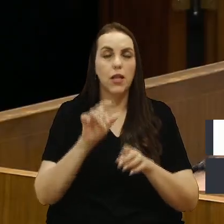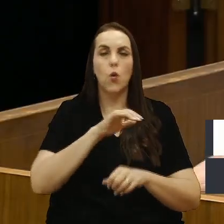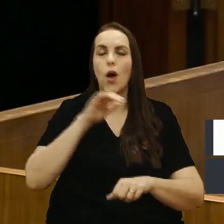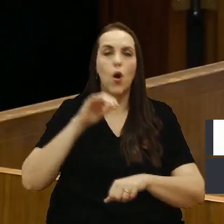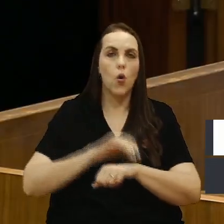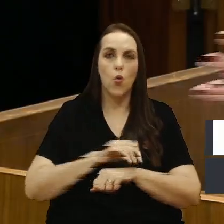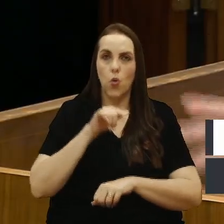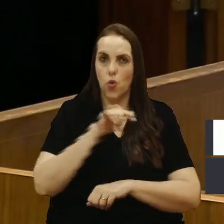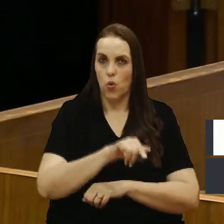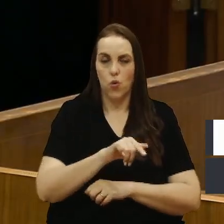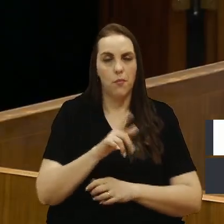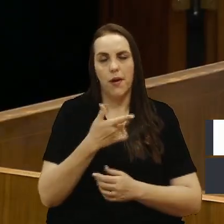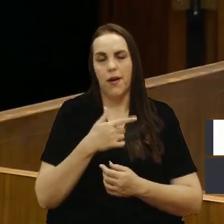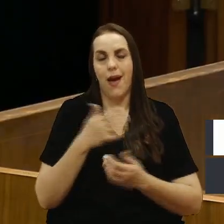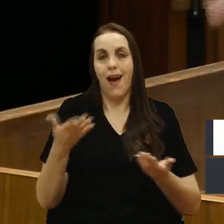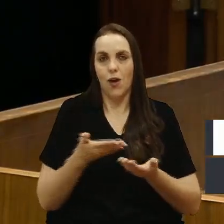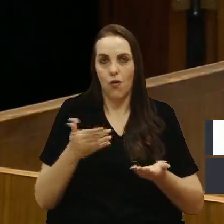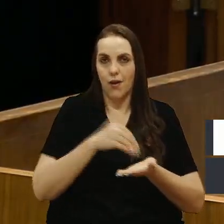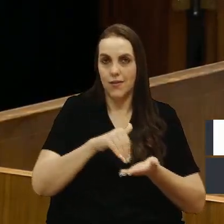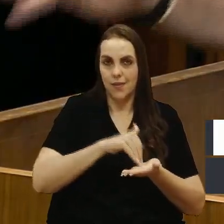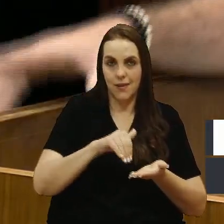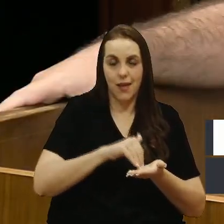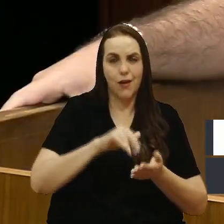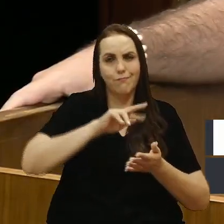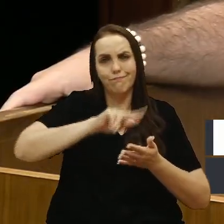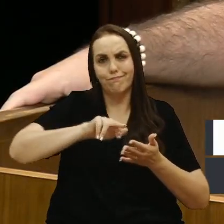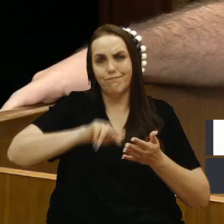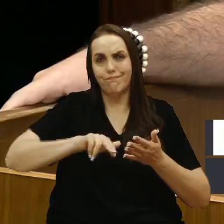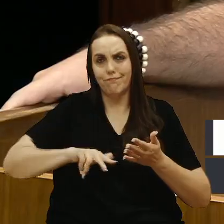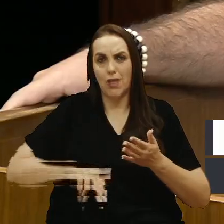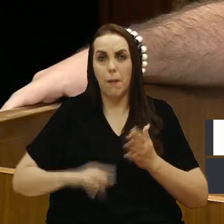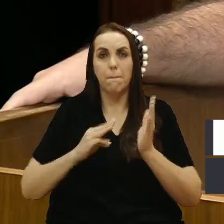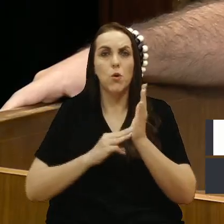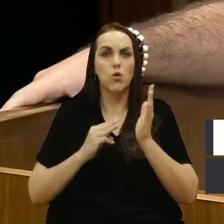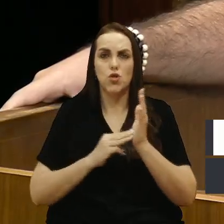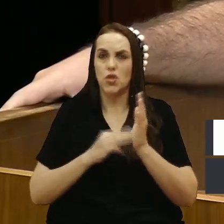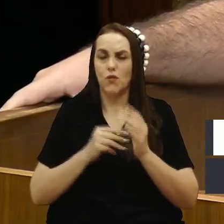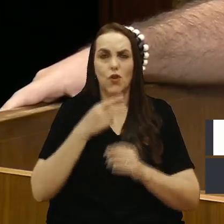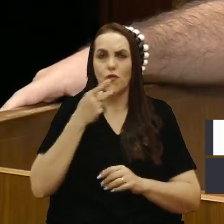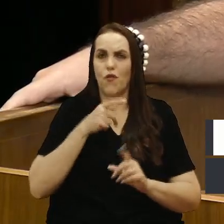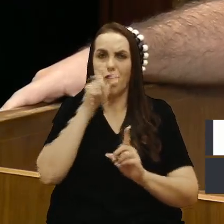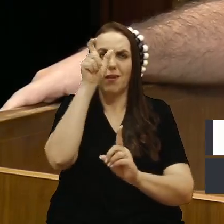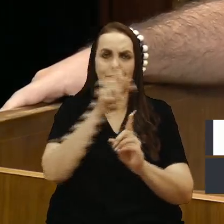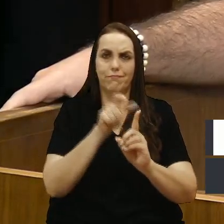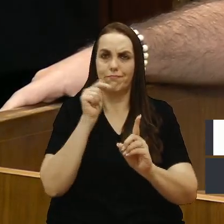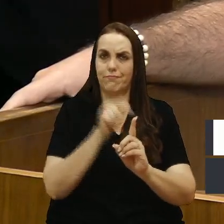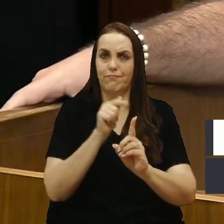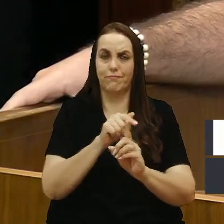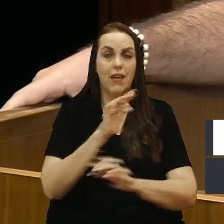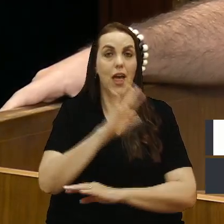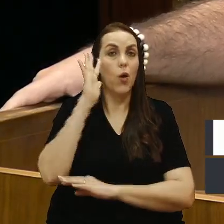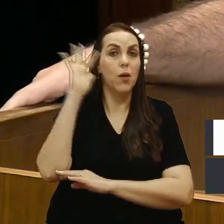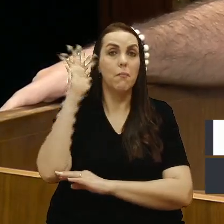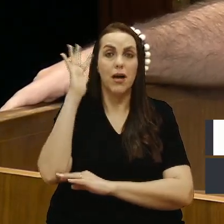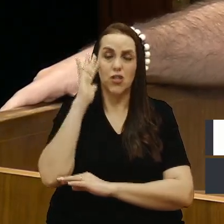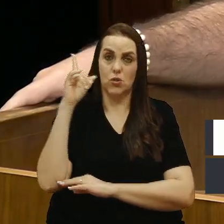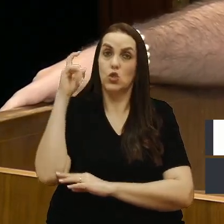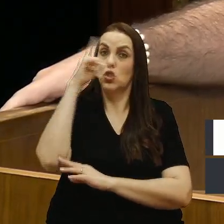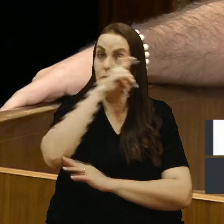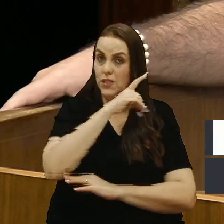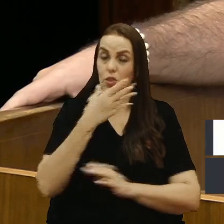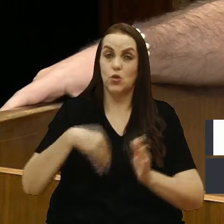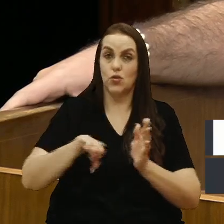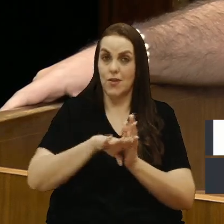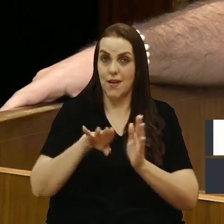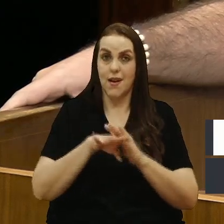Assim, N fatores, são diversas coisas, não vou pessoalizar também. Eu imagino que deve ser difícil chegar numa secretaria. Não